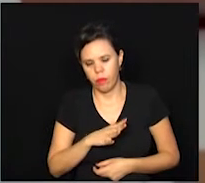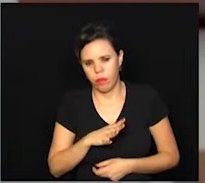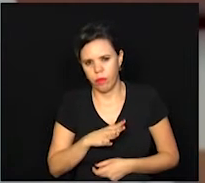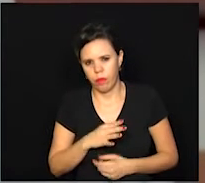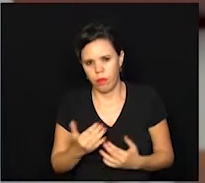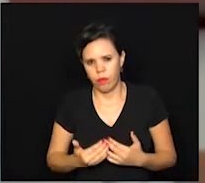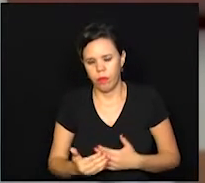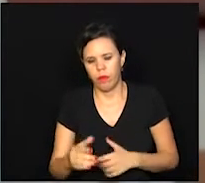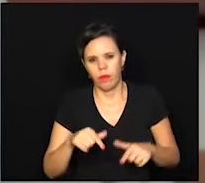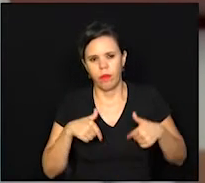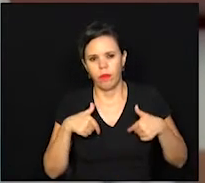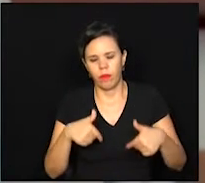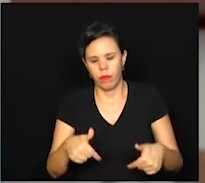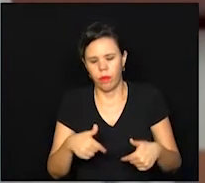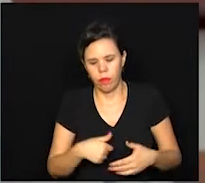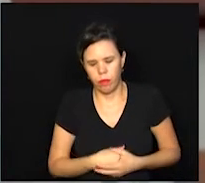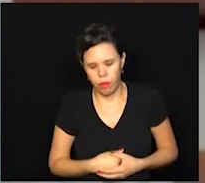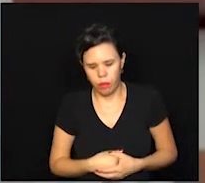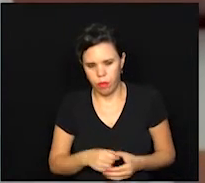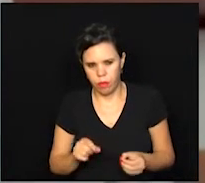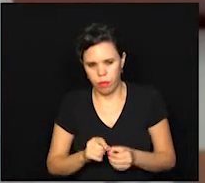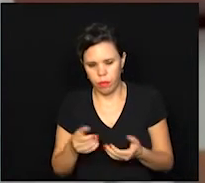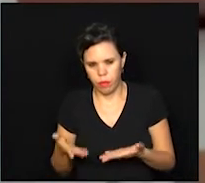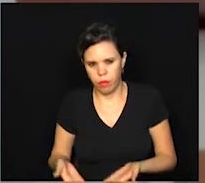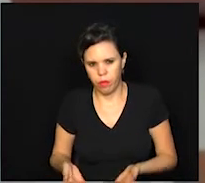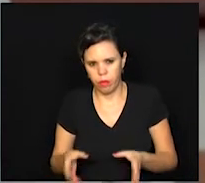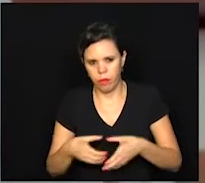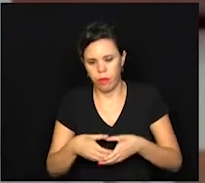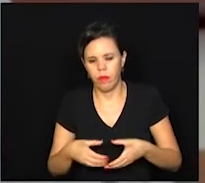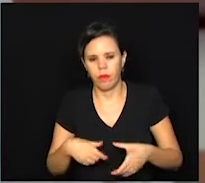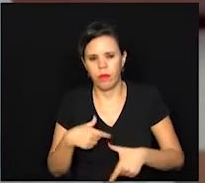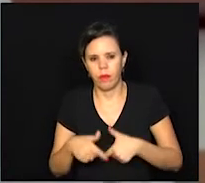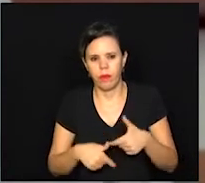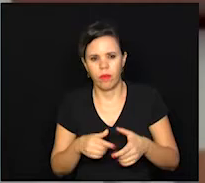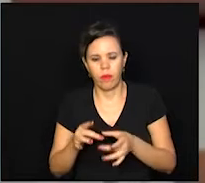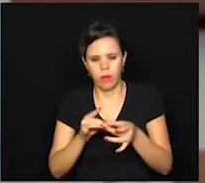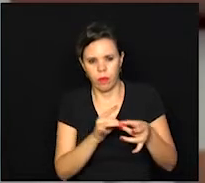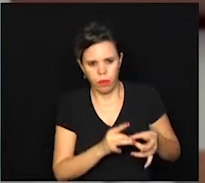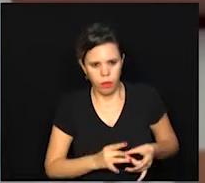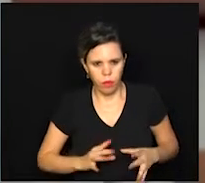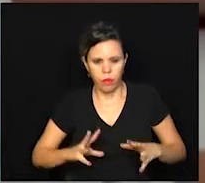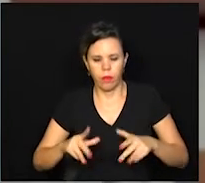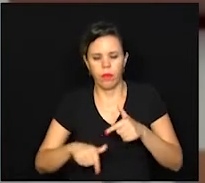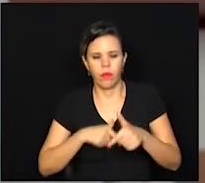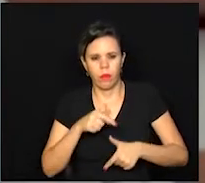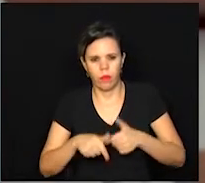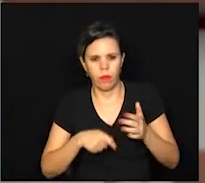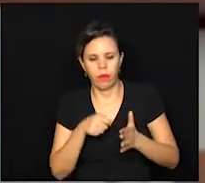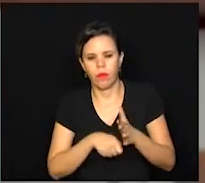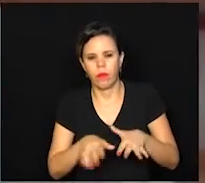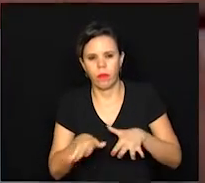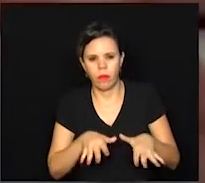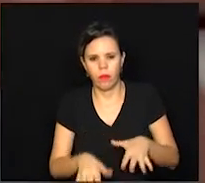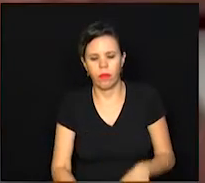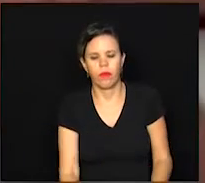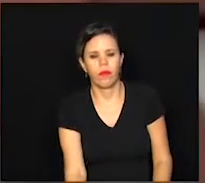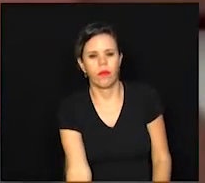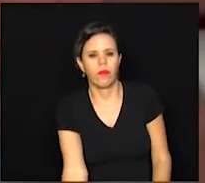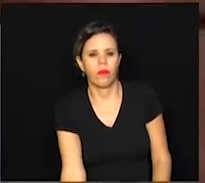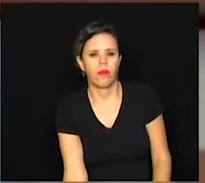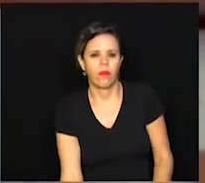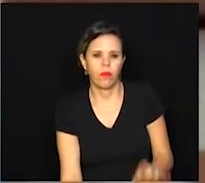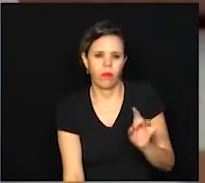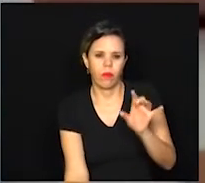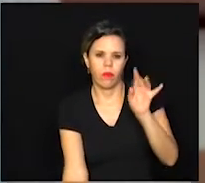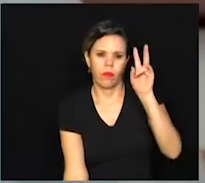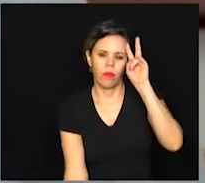partir dessa iniciativa que foi feita aqui pela comissão, em conjunto, né, com todos os ativistas, os movimentos. Por último, só lembrar